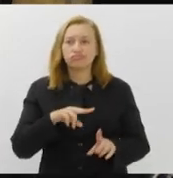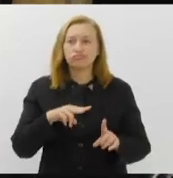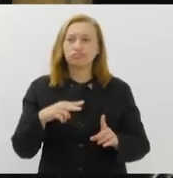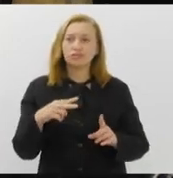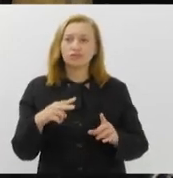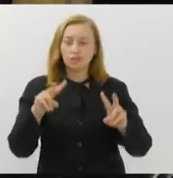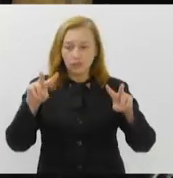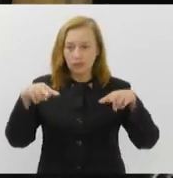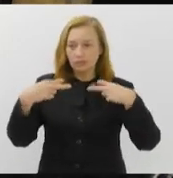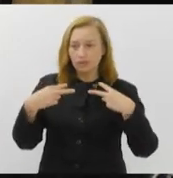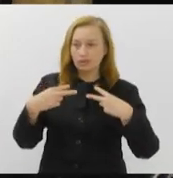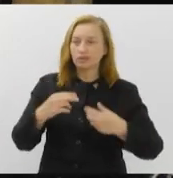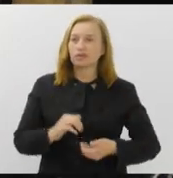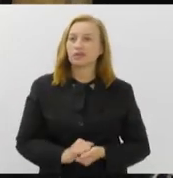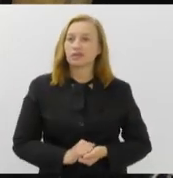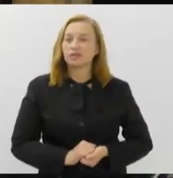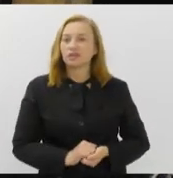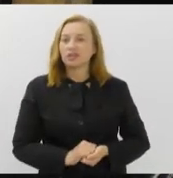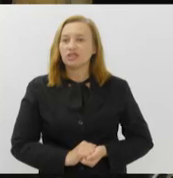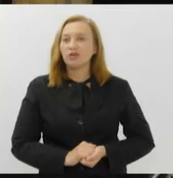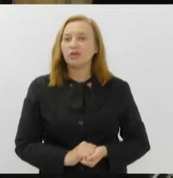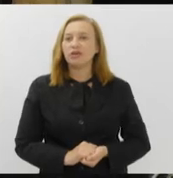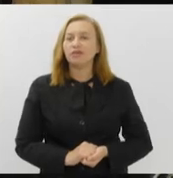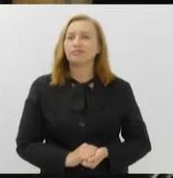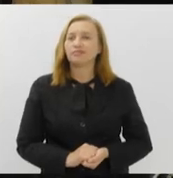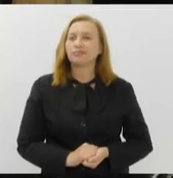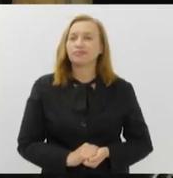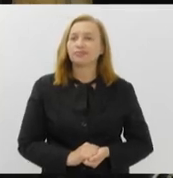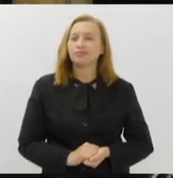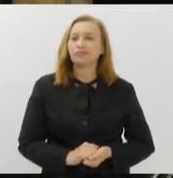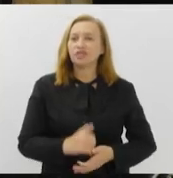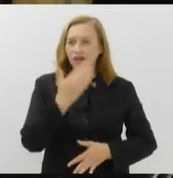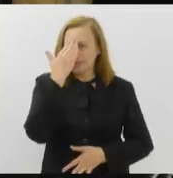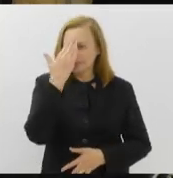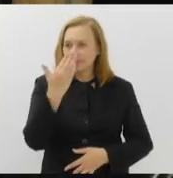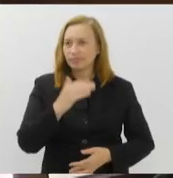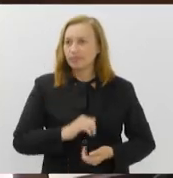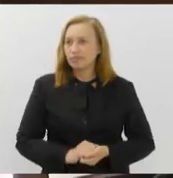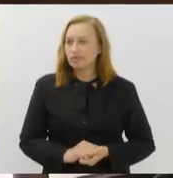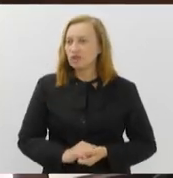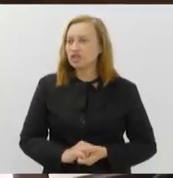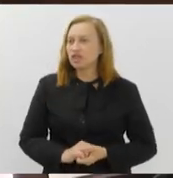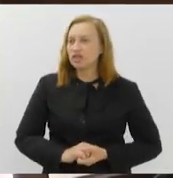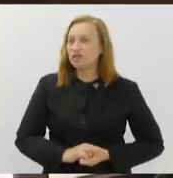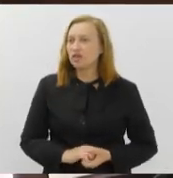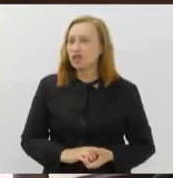nosso assentamento, né, para a gente estar trabalhando. Obrigada.